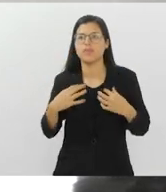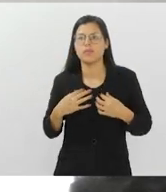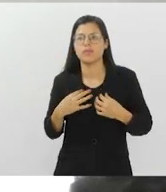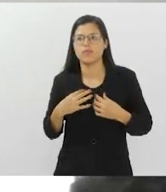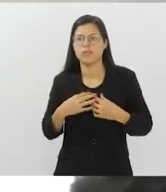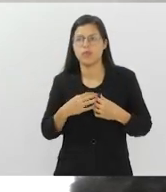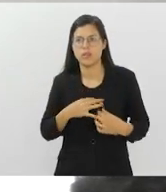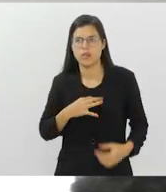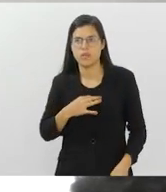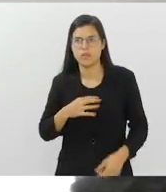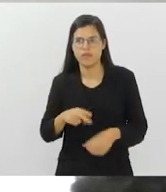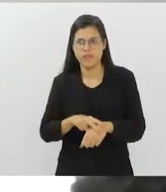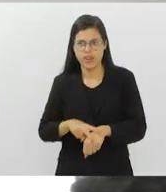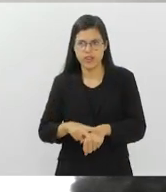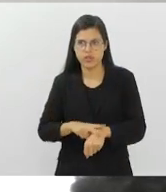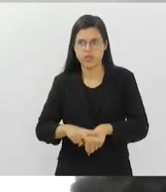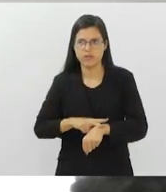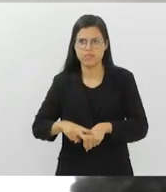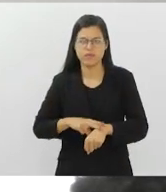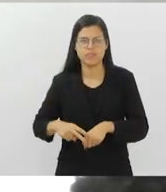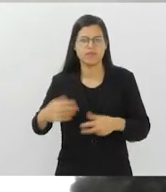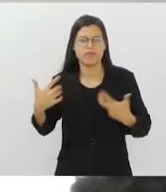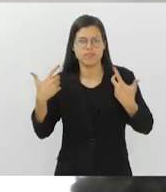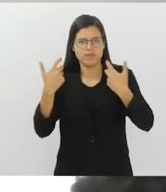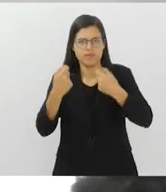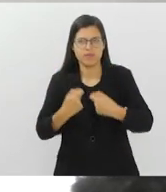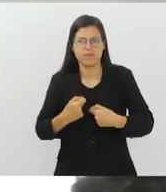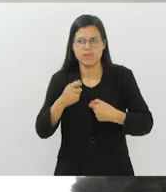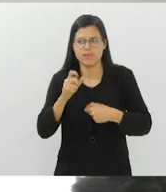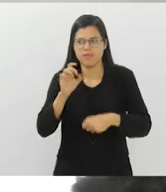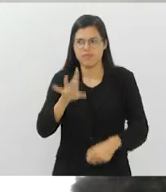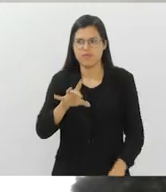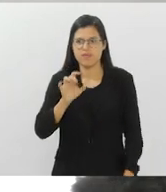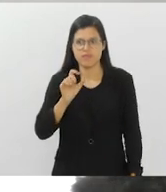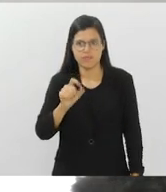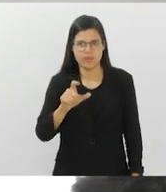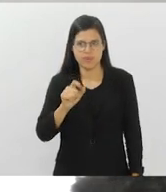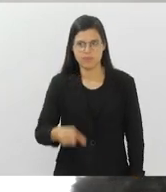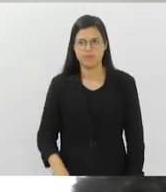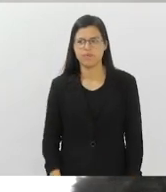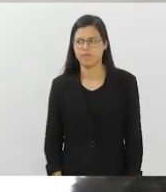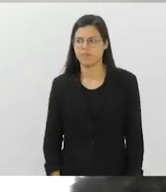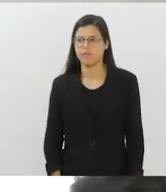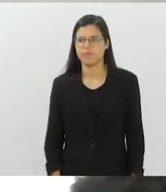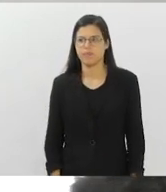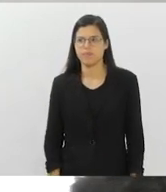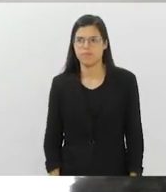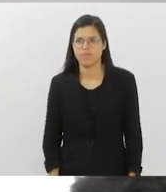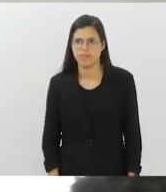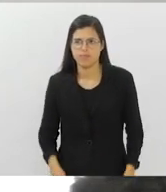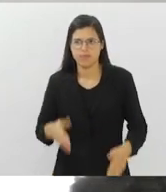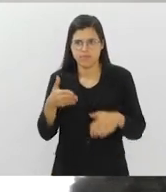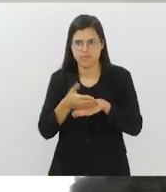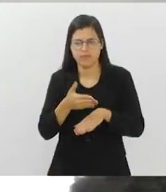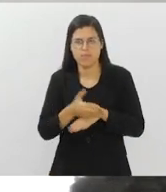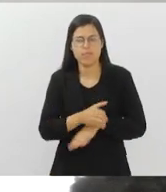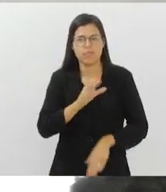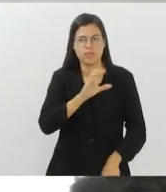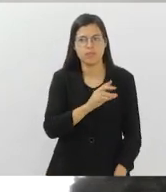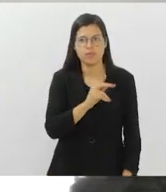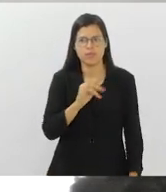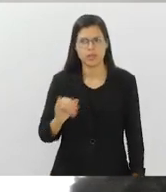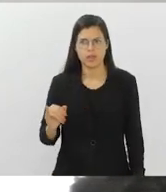paletó marinho. A gente vem acompanhando essa CPI, participando da CPI. Antes